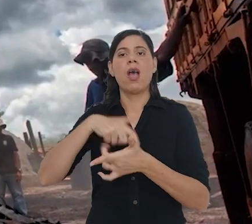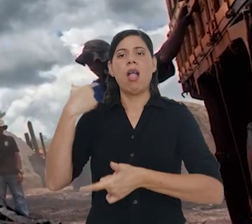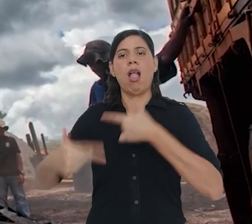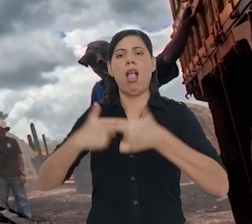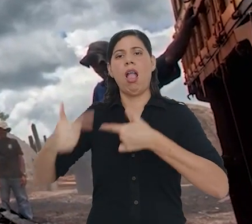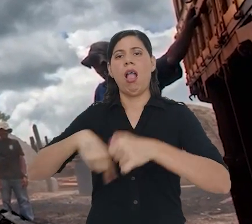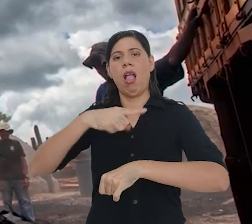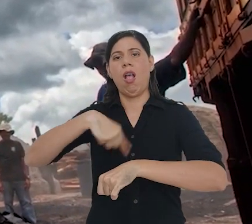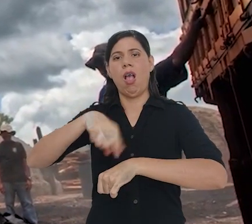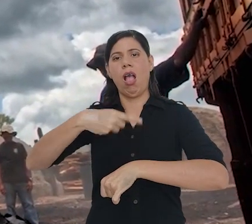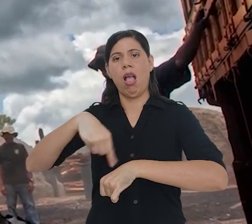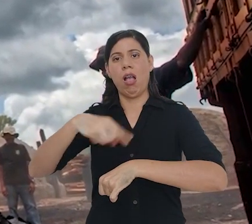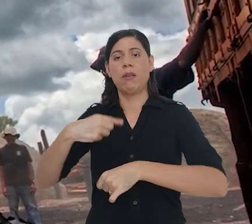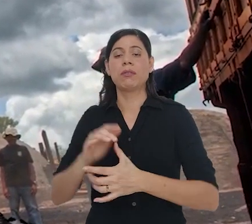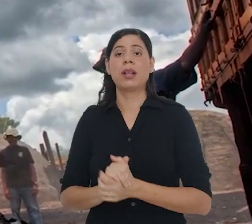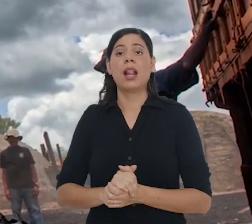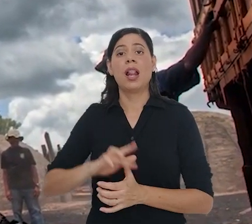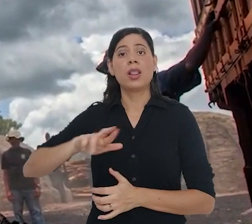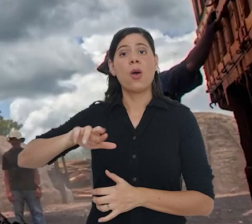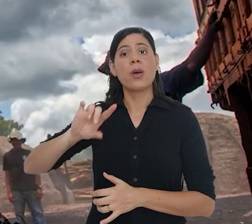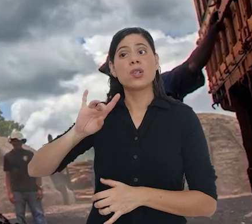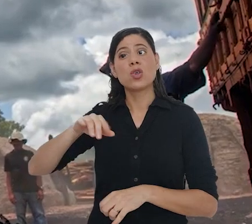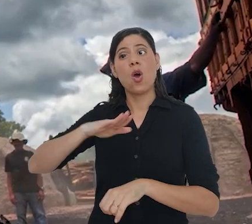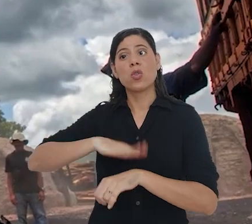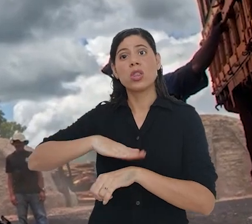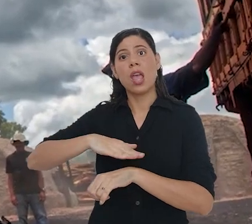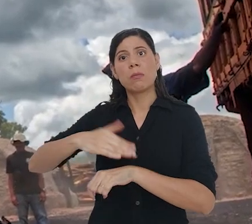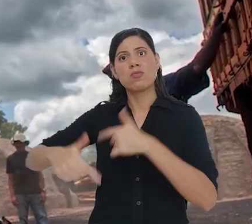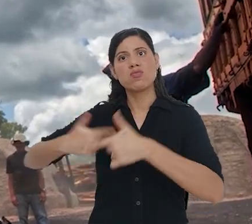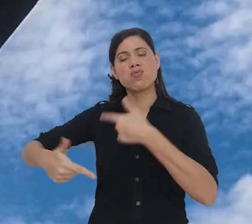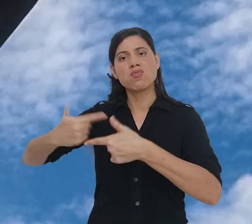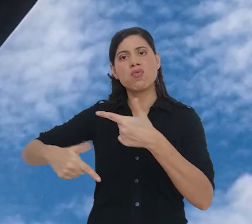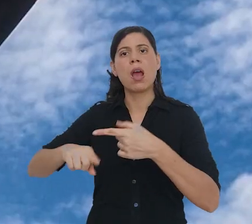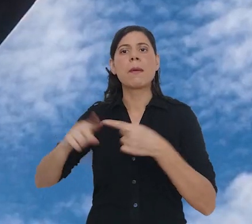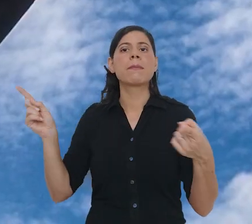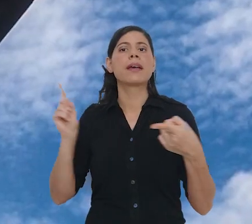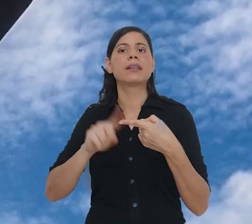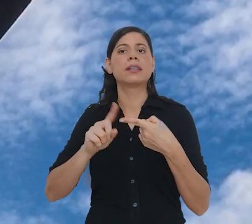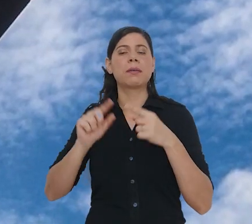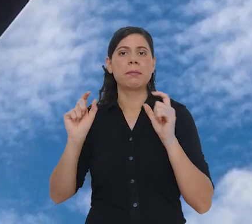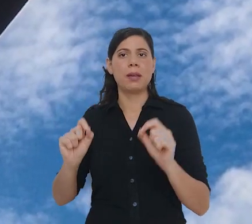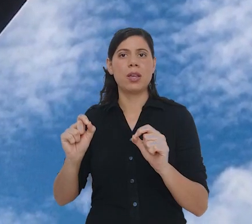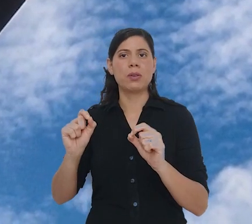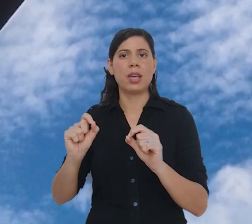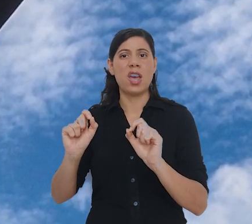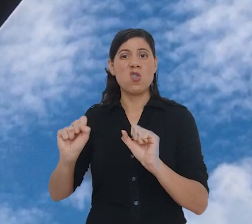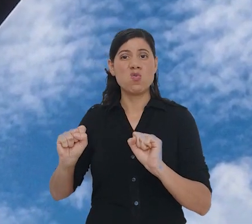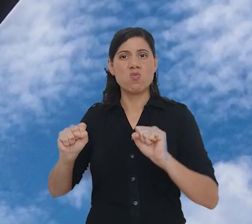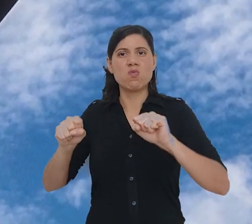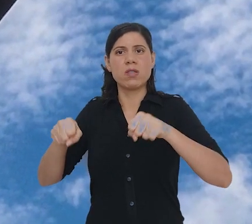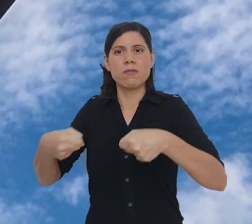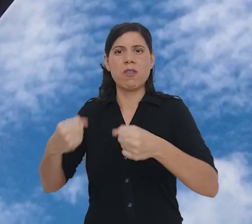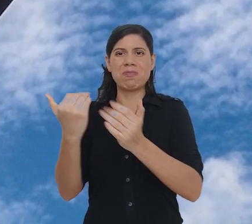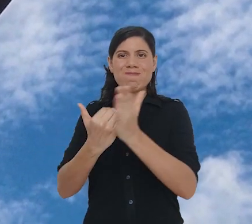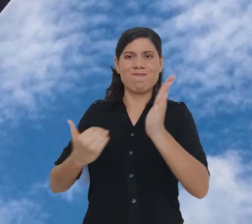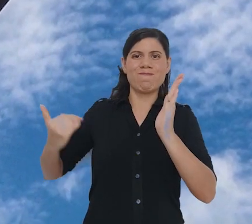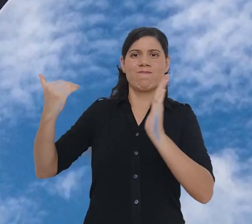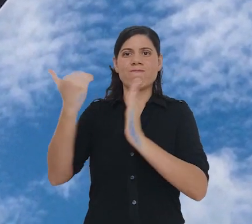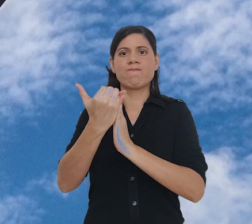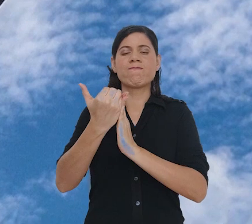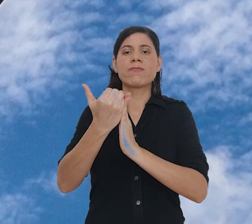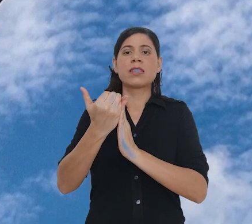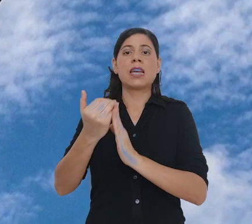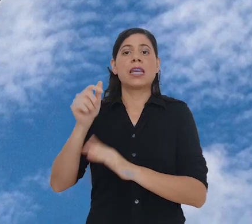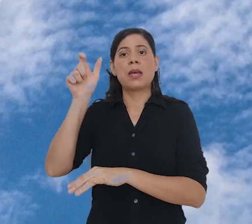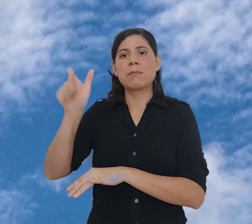exaustiva, que se configura não só em virtude do tempo muito longo de serviço, mas também da sua intensidade, fazendo com que o empregado